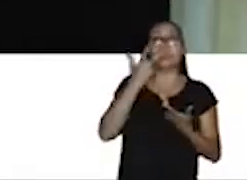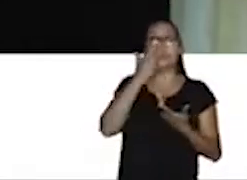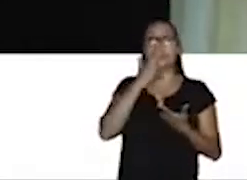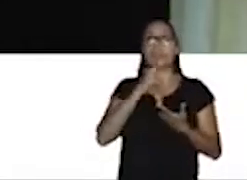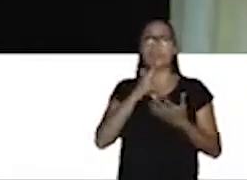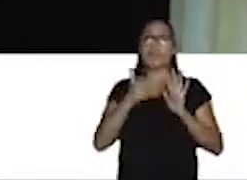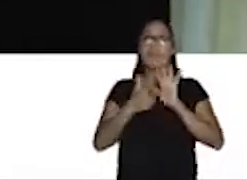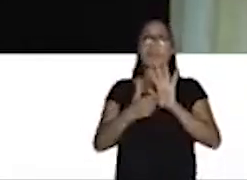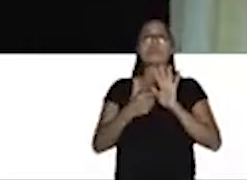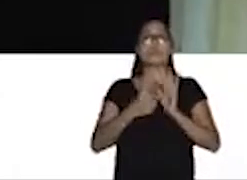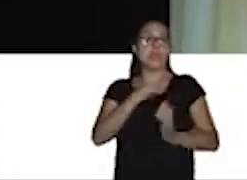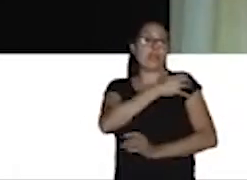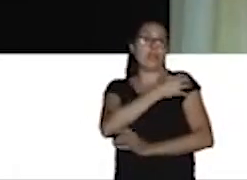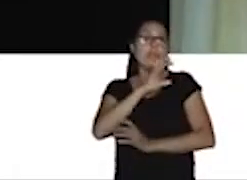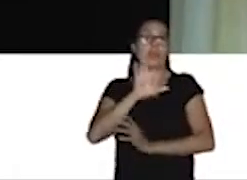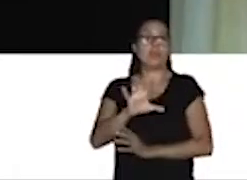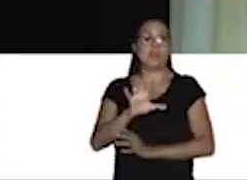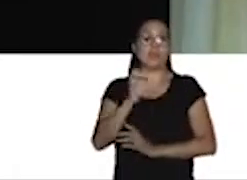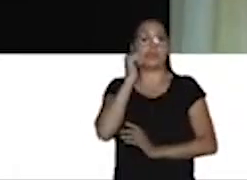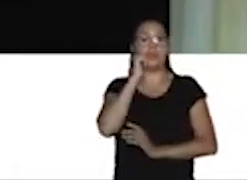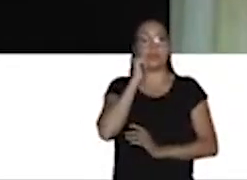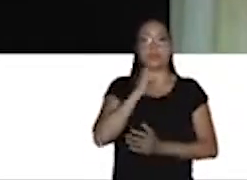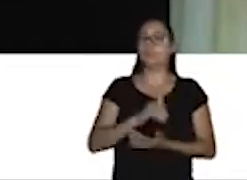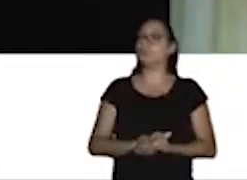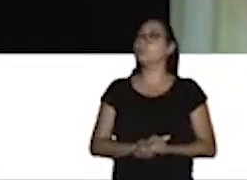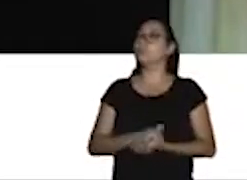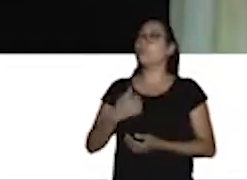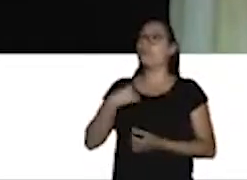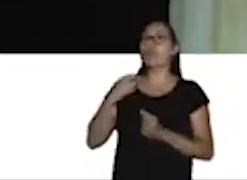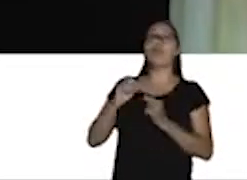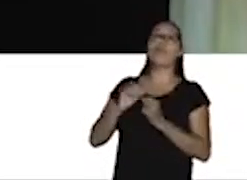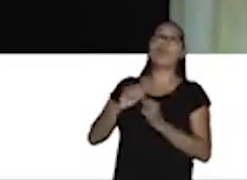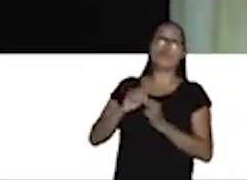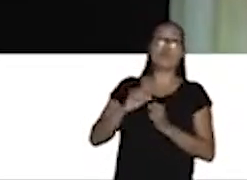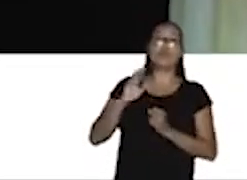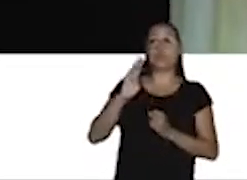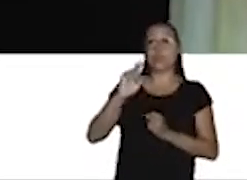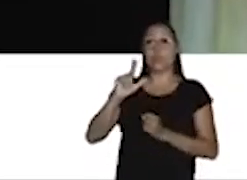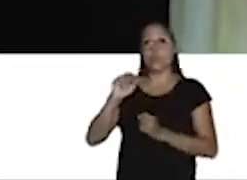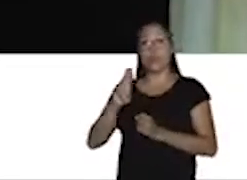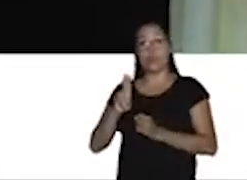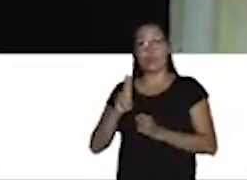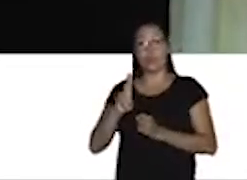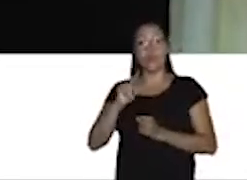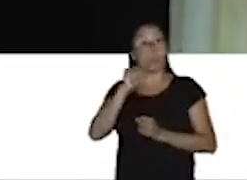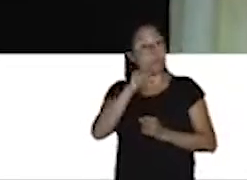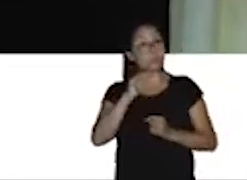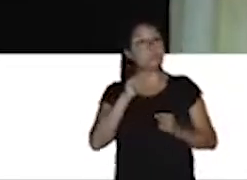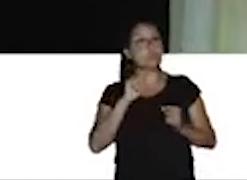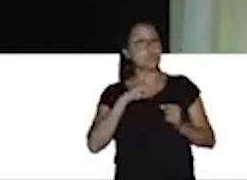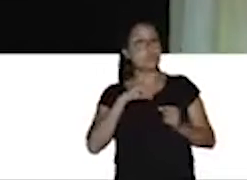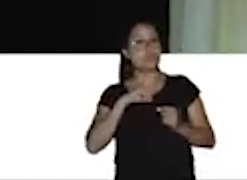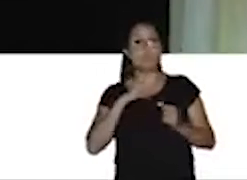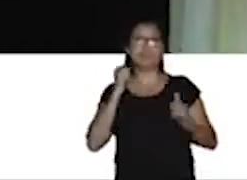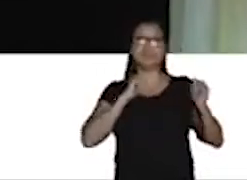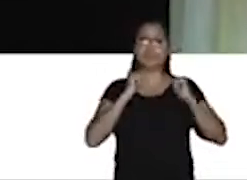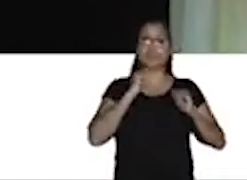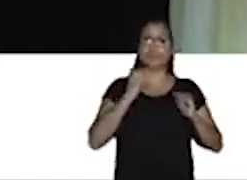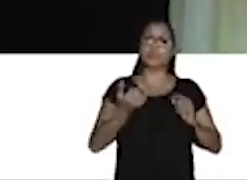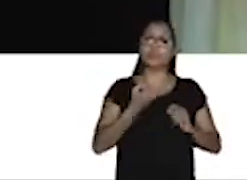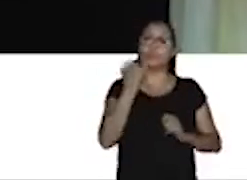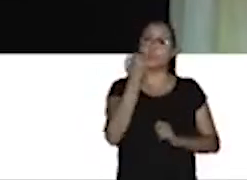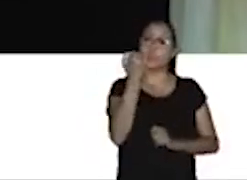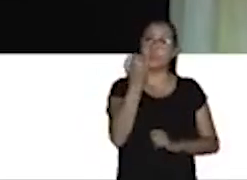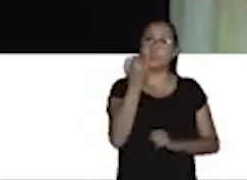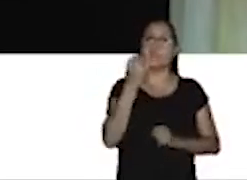releitura agora nesse momento. Então eu faço o Blau. E aí, lembrei, tu tem um papel importantíssimo, que inclusive é importantíssimo para o teatro, está